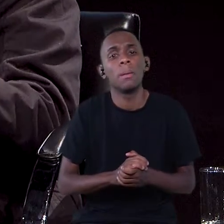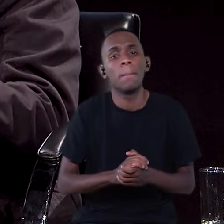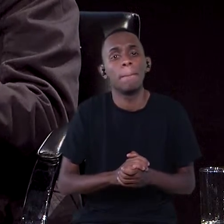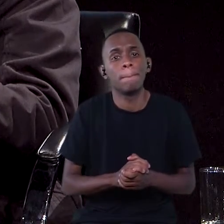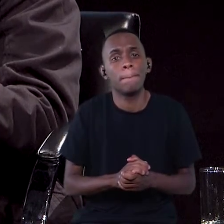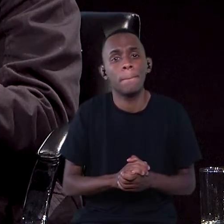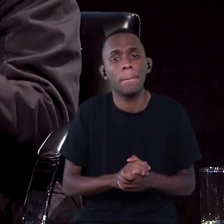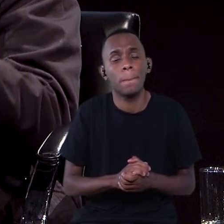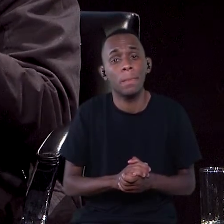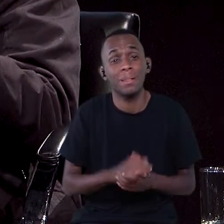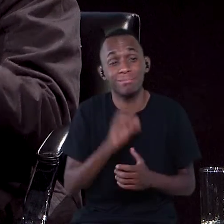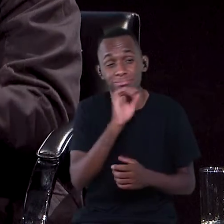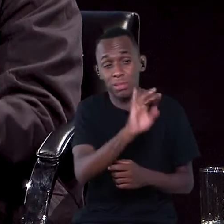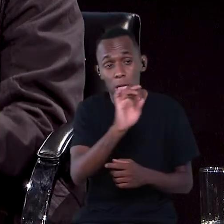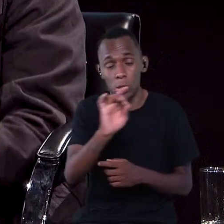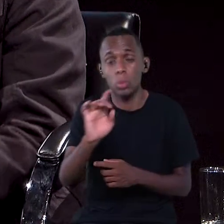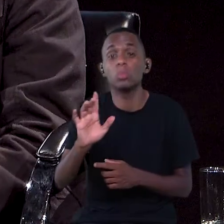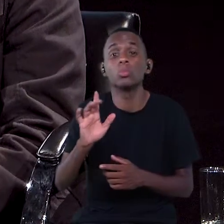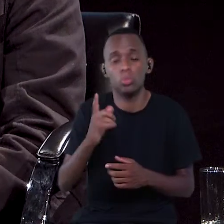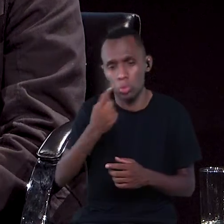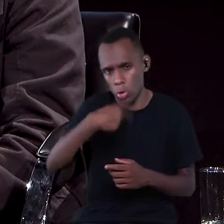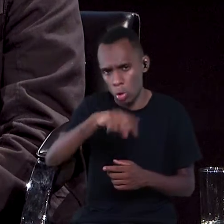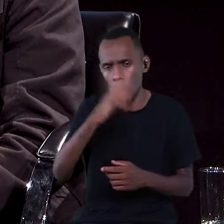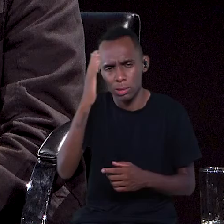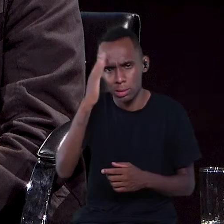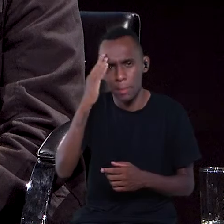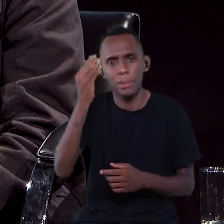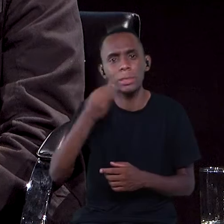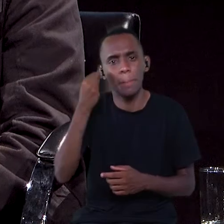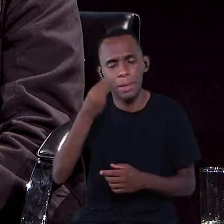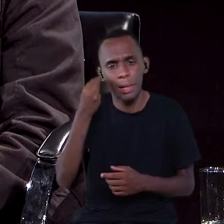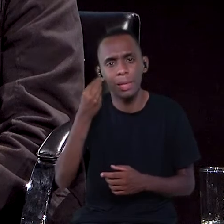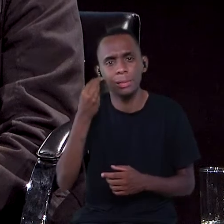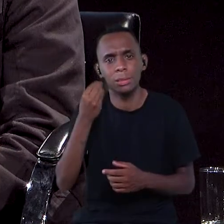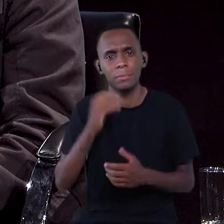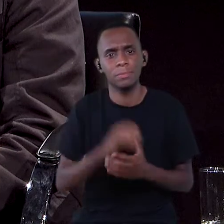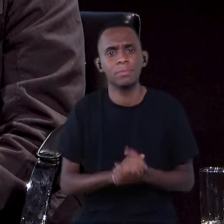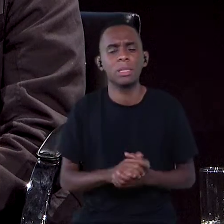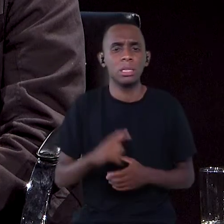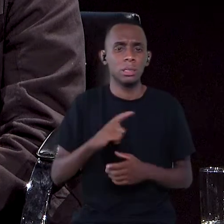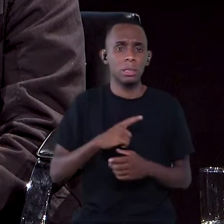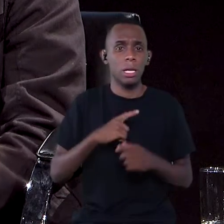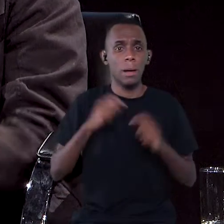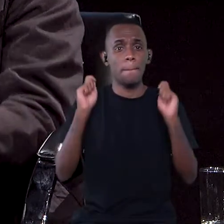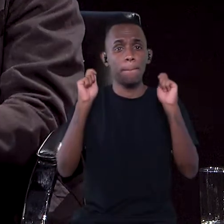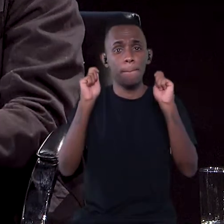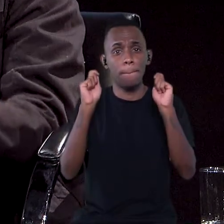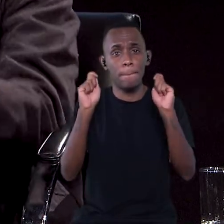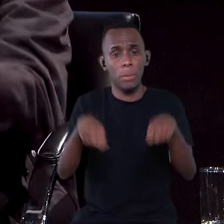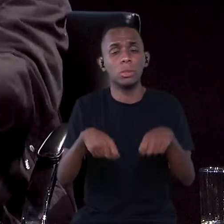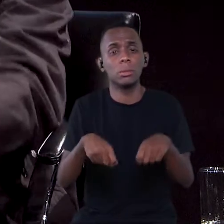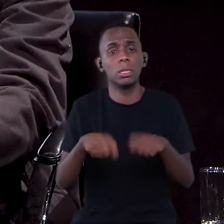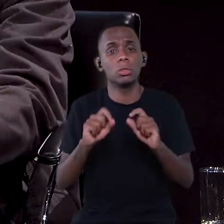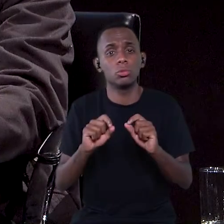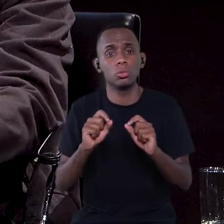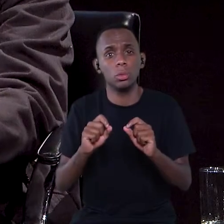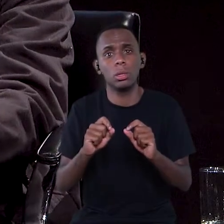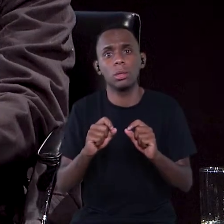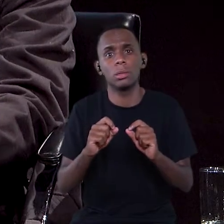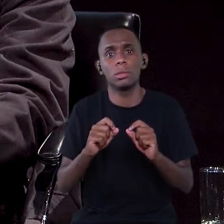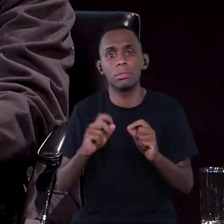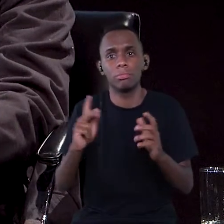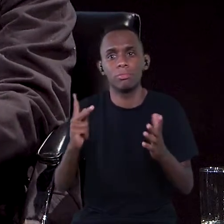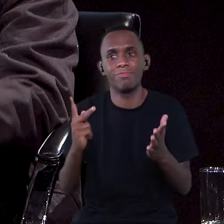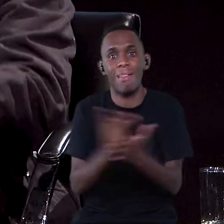Brasil. Eu acho que cada um de nós sabe o cenário que nós vivemos. Você tem a possibilidade de se falsear um passo, cair no